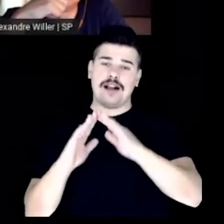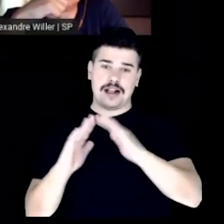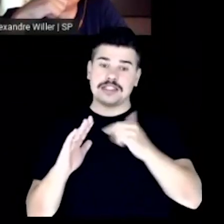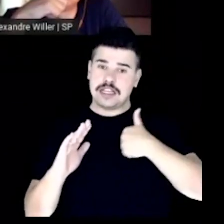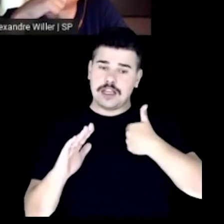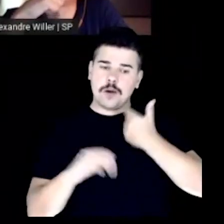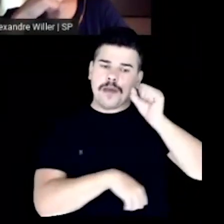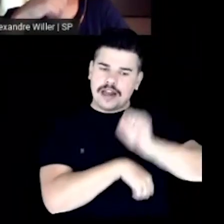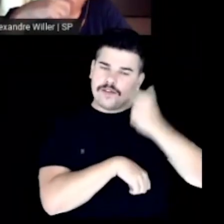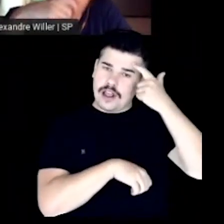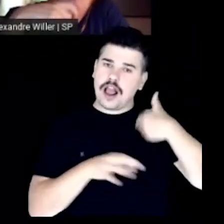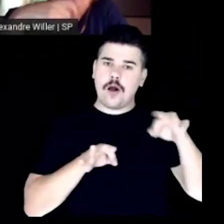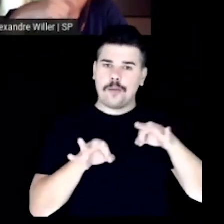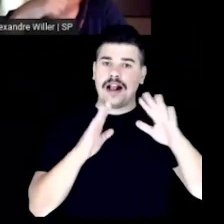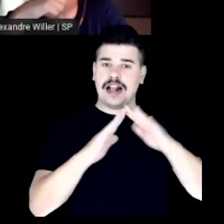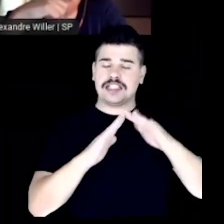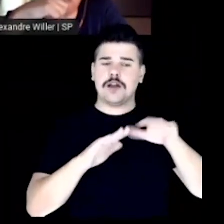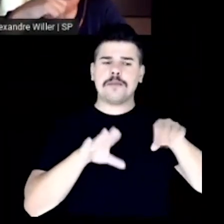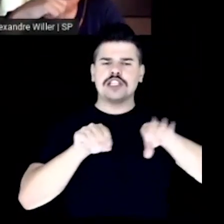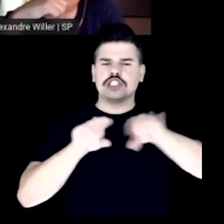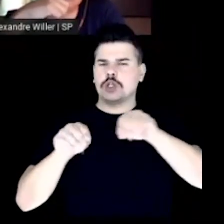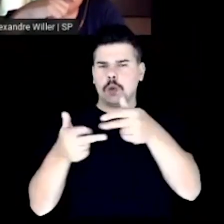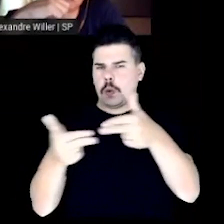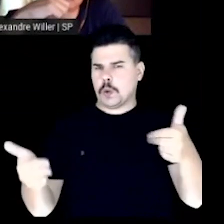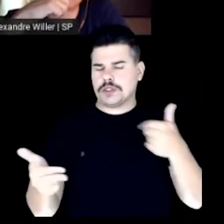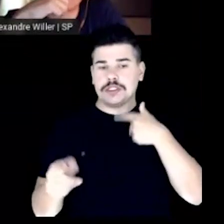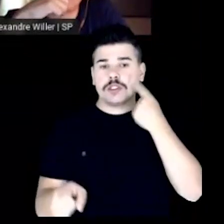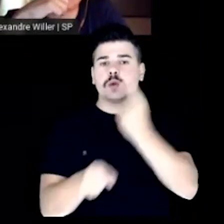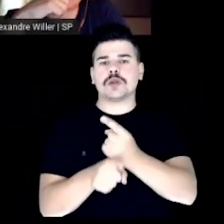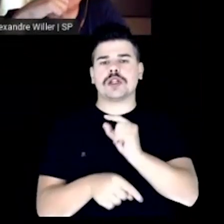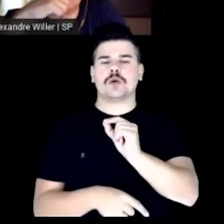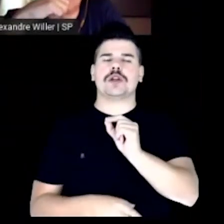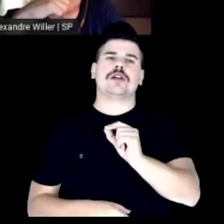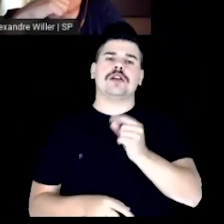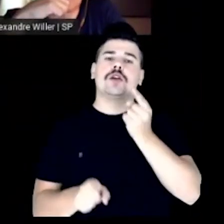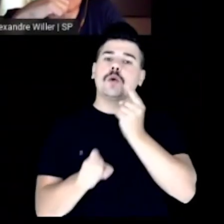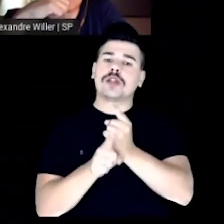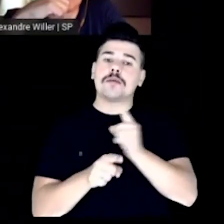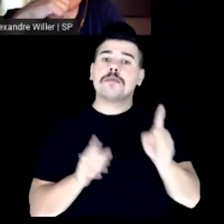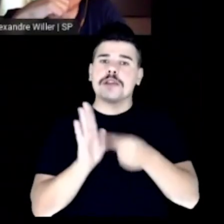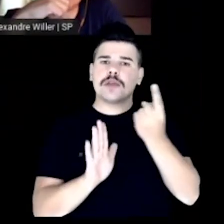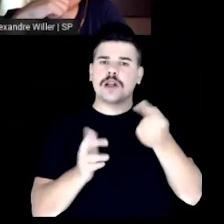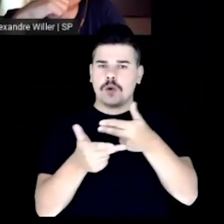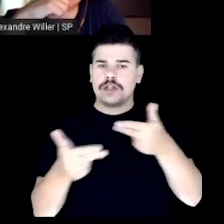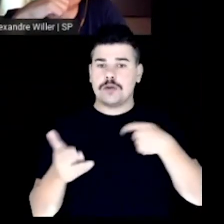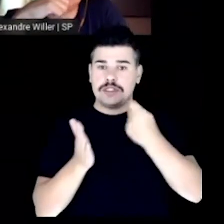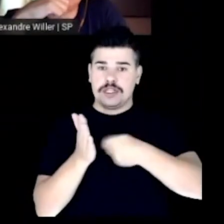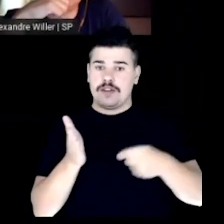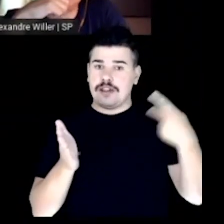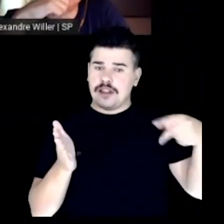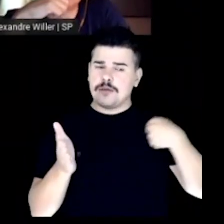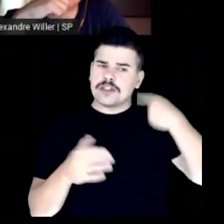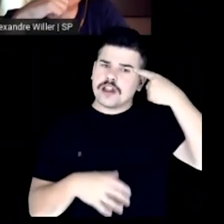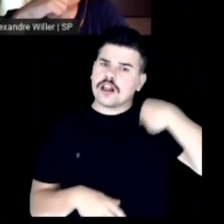de casa. Teve um dia que parei para arrumar aqui meu escritório, estava mexendo nos papéis velhos e encontrei tipo, as primeiras linhas que eu